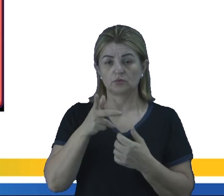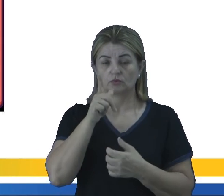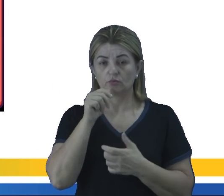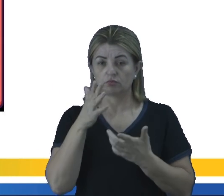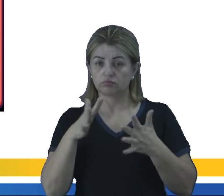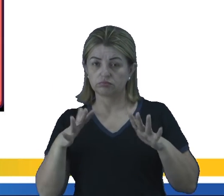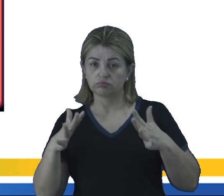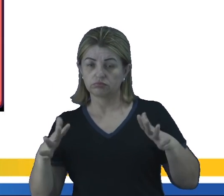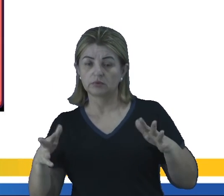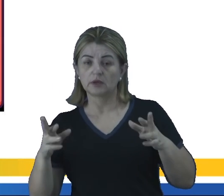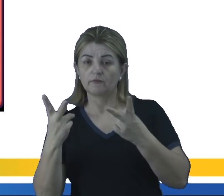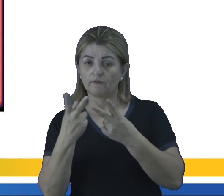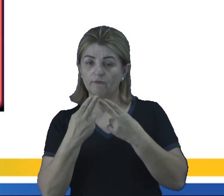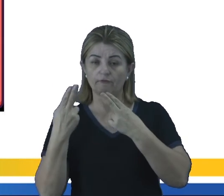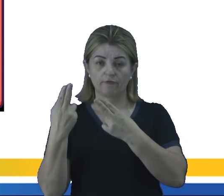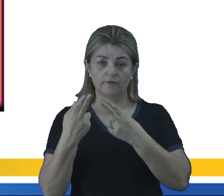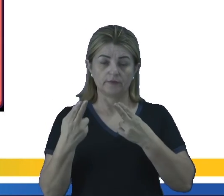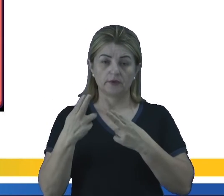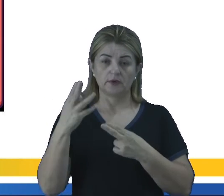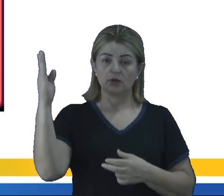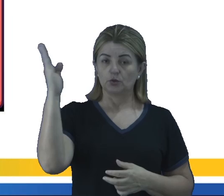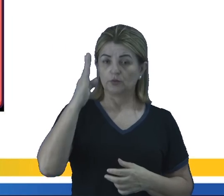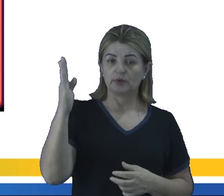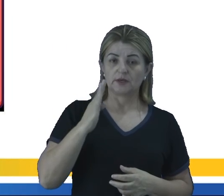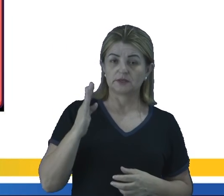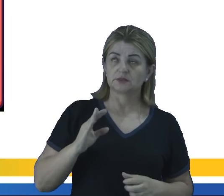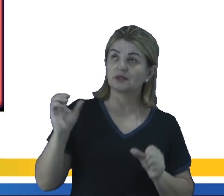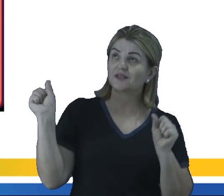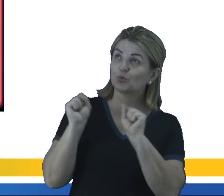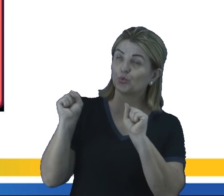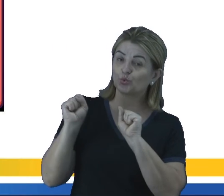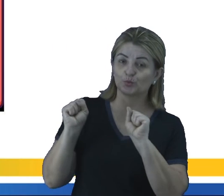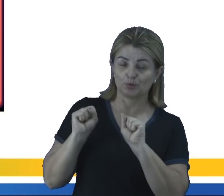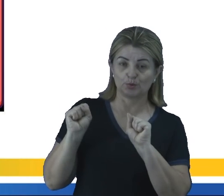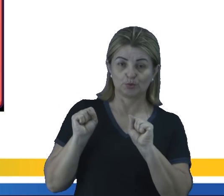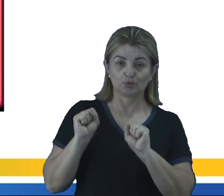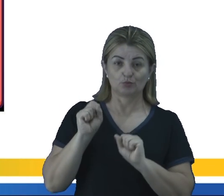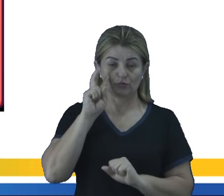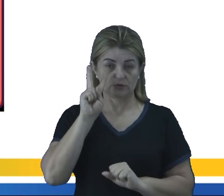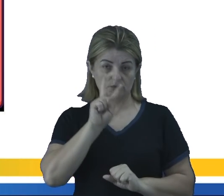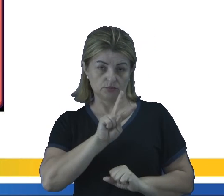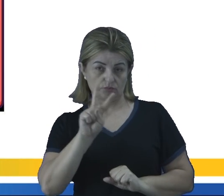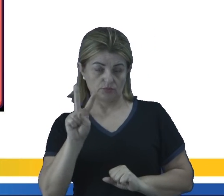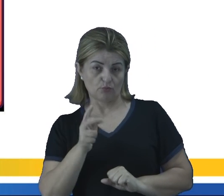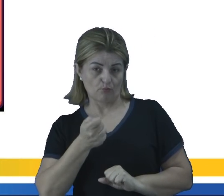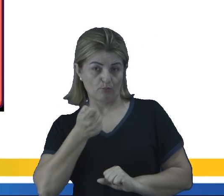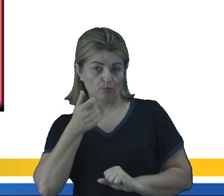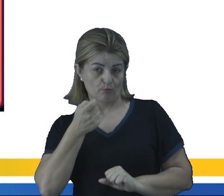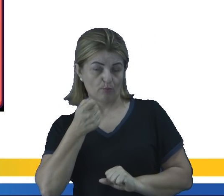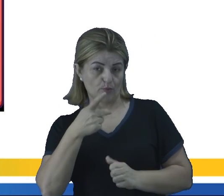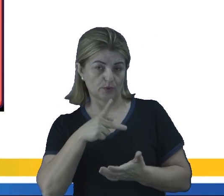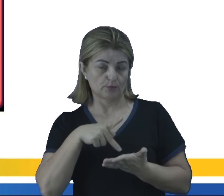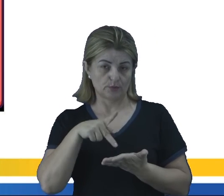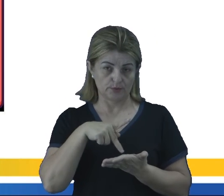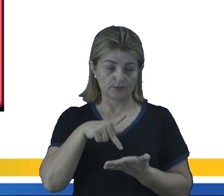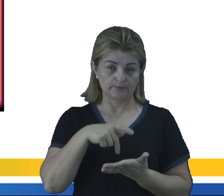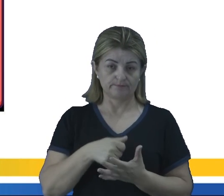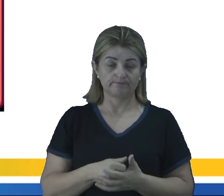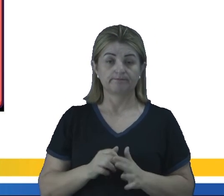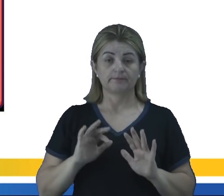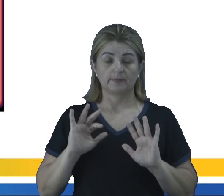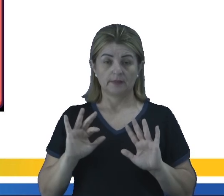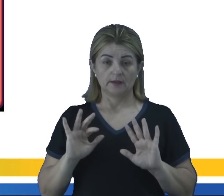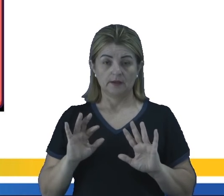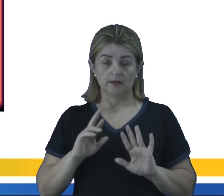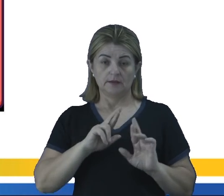idealizadoras e elas manifestam uma insatisfação constante com a realidade, trazendo aí um outro cenário, né, para